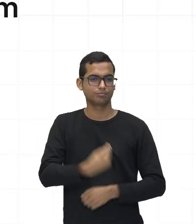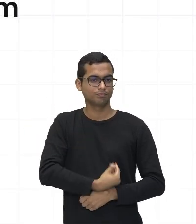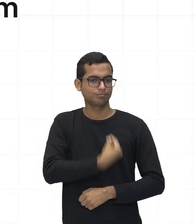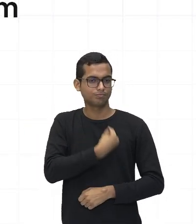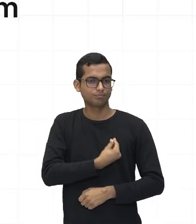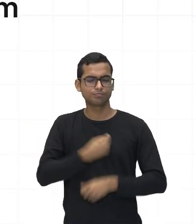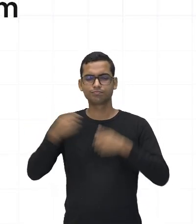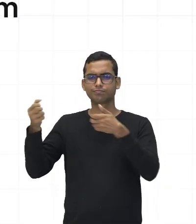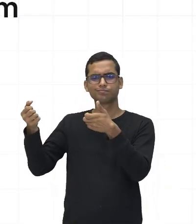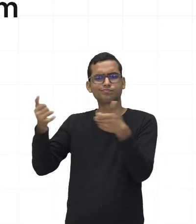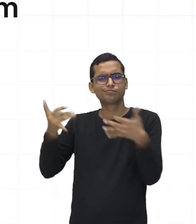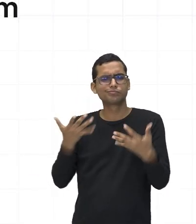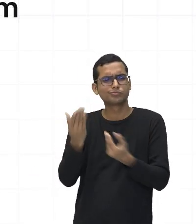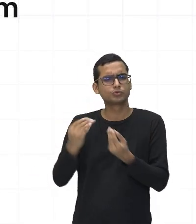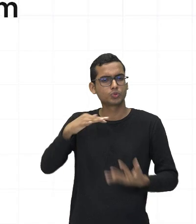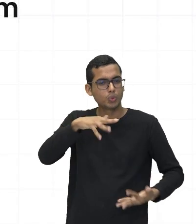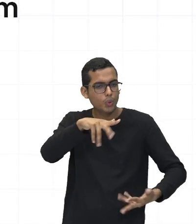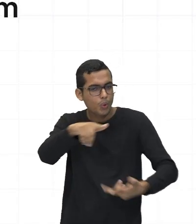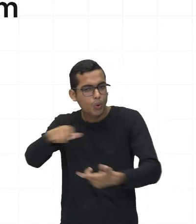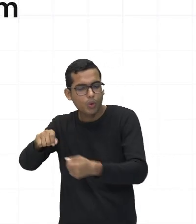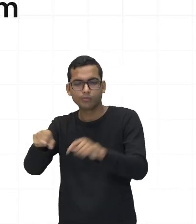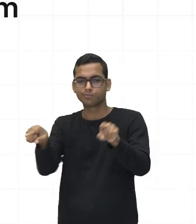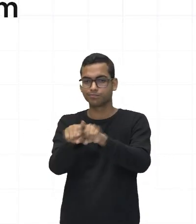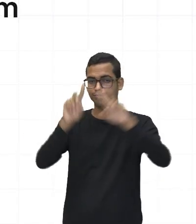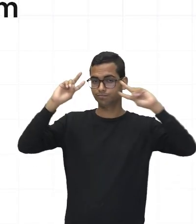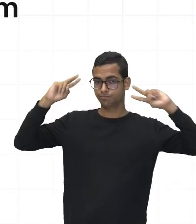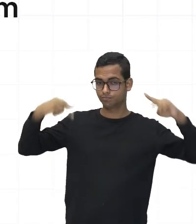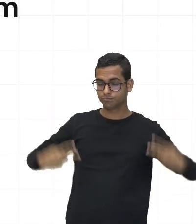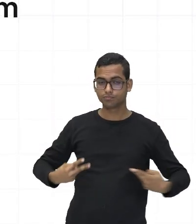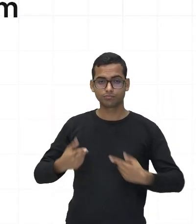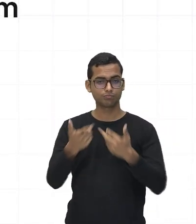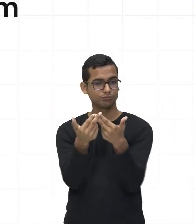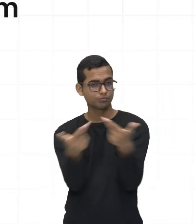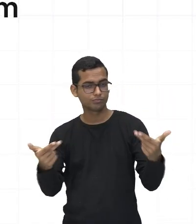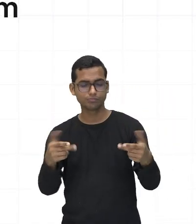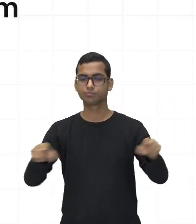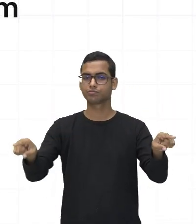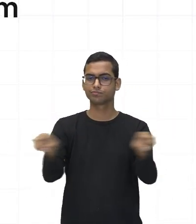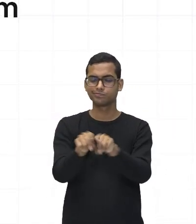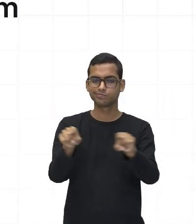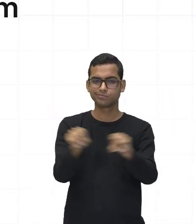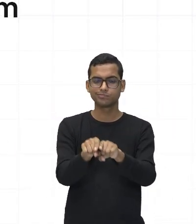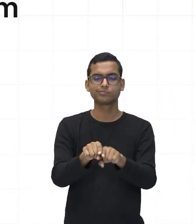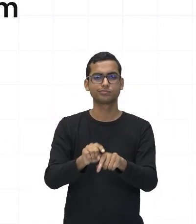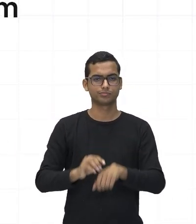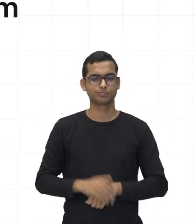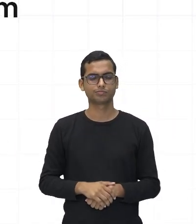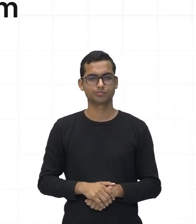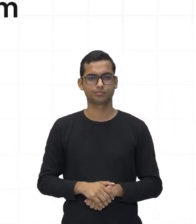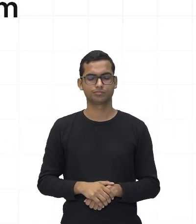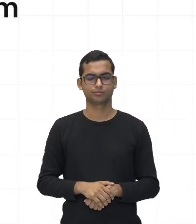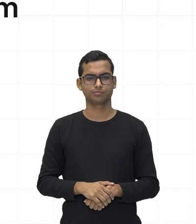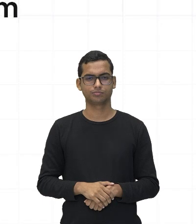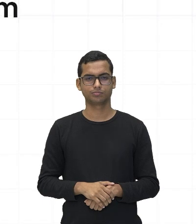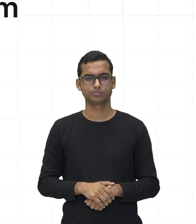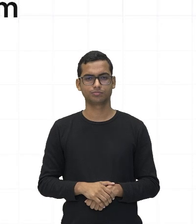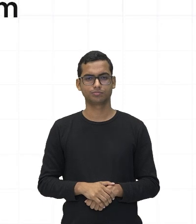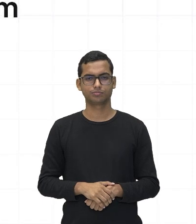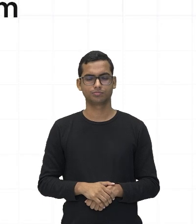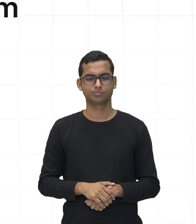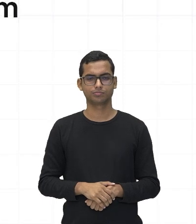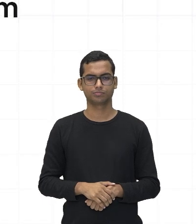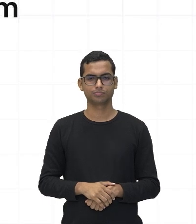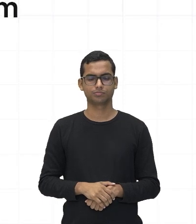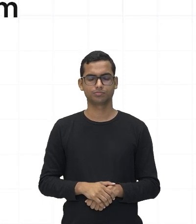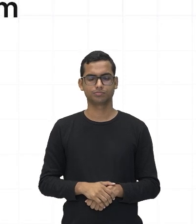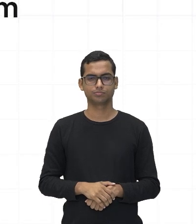como o mundo, os seres humanos e as coisas vieram a ser e são. Os